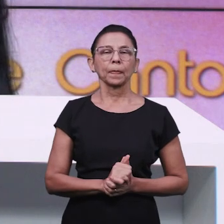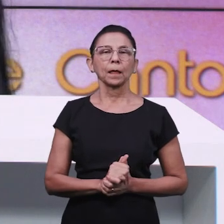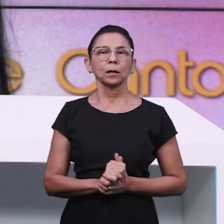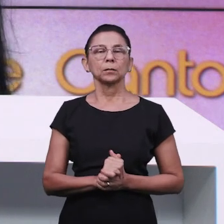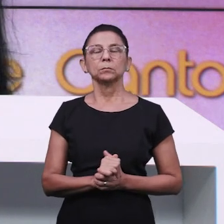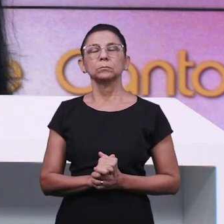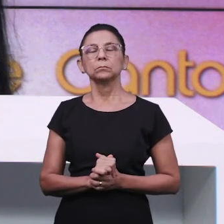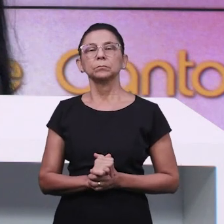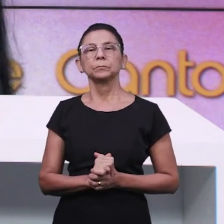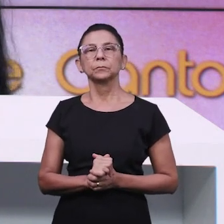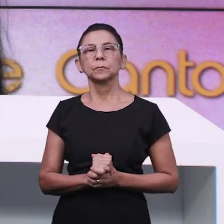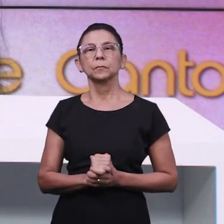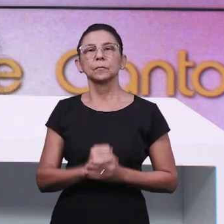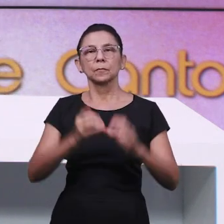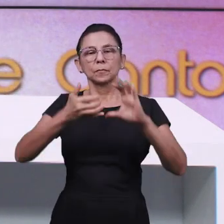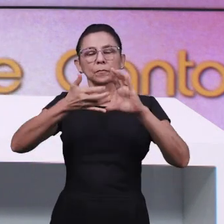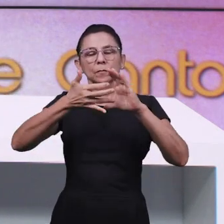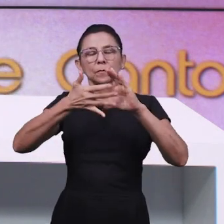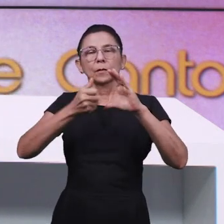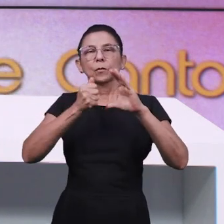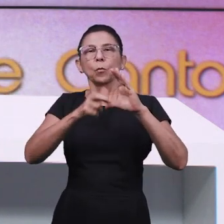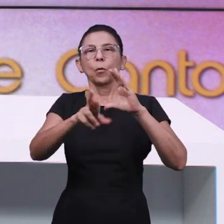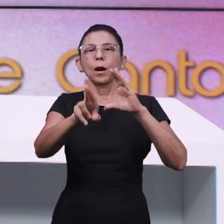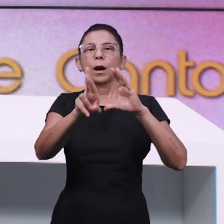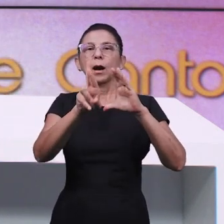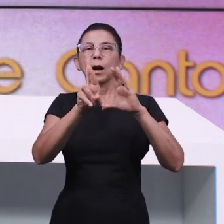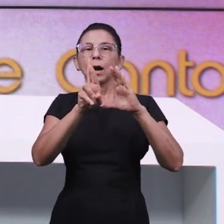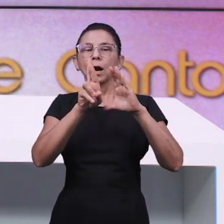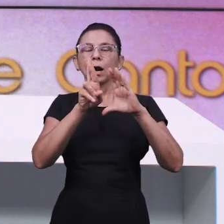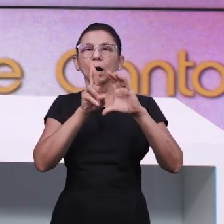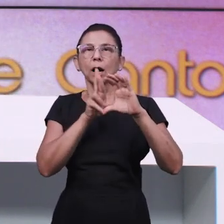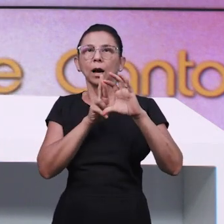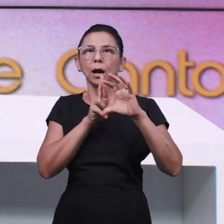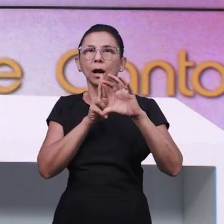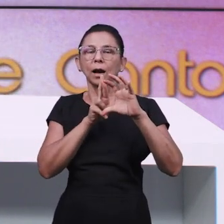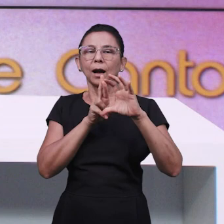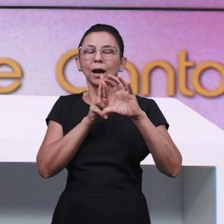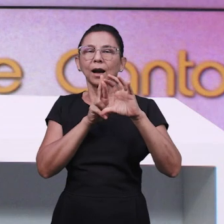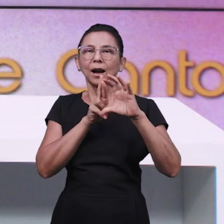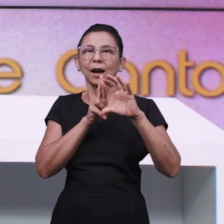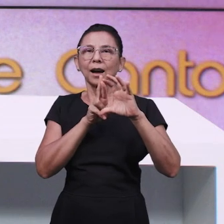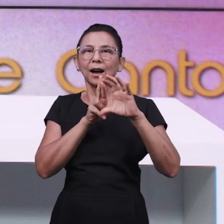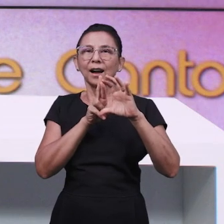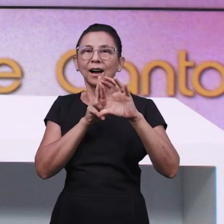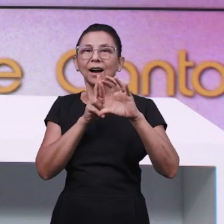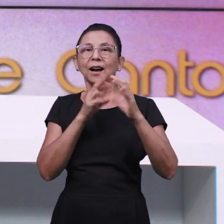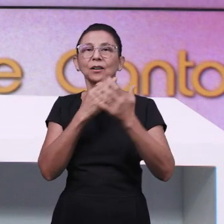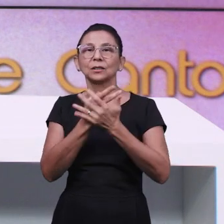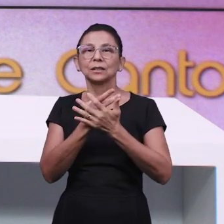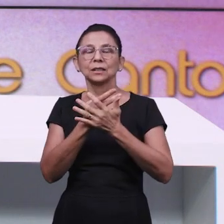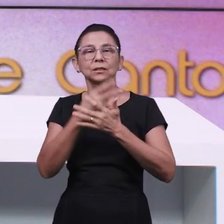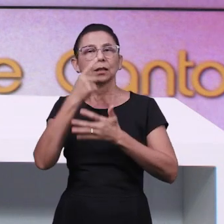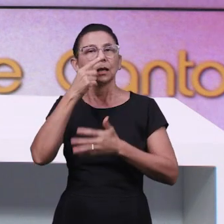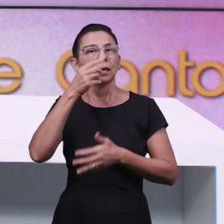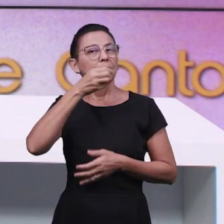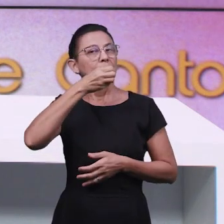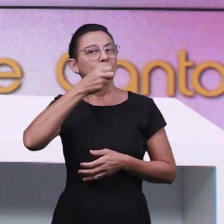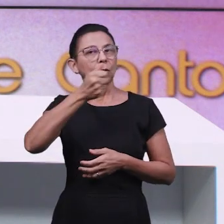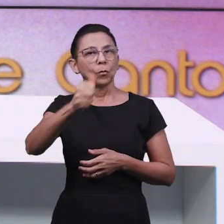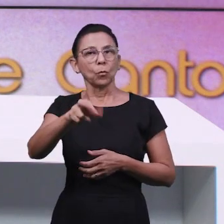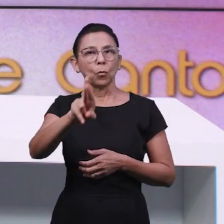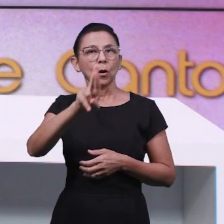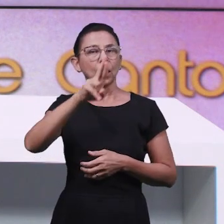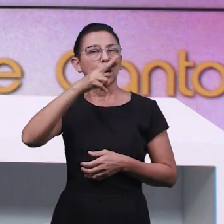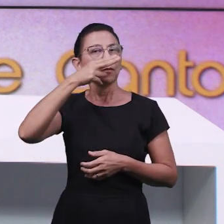ar no trato vocal será transformada em ressonância ao passar pelas cavidades, ou